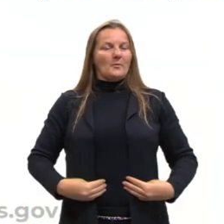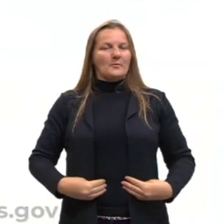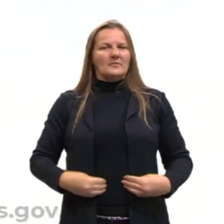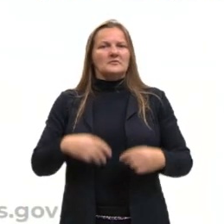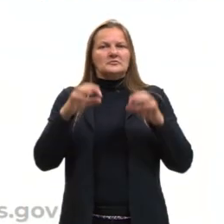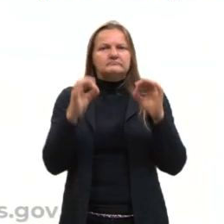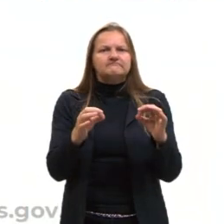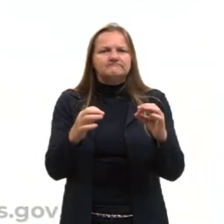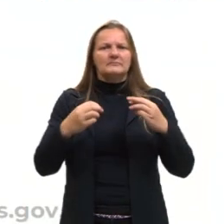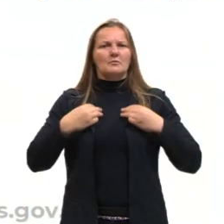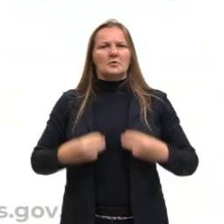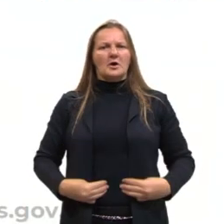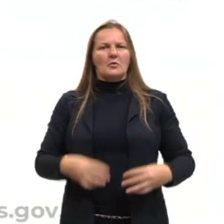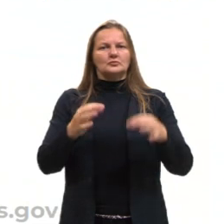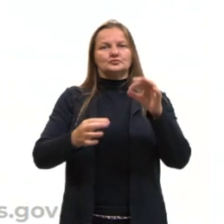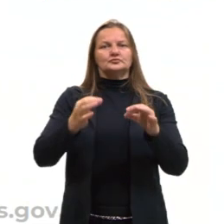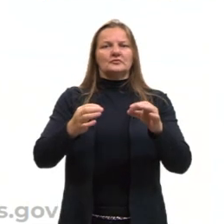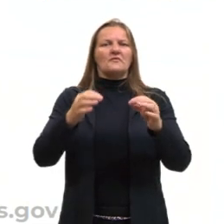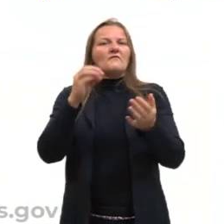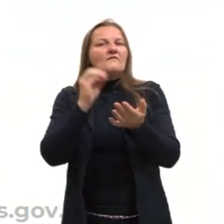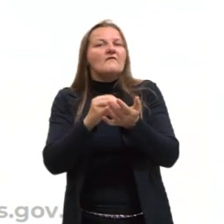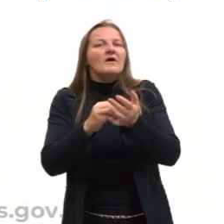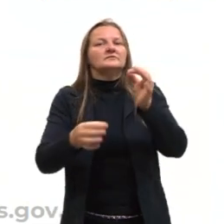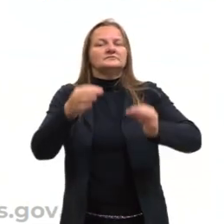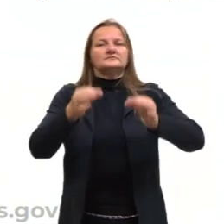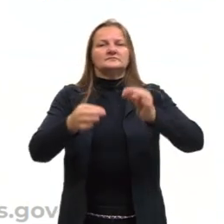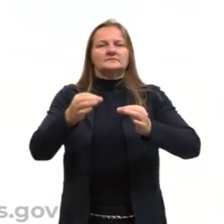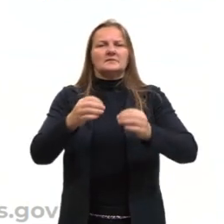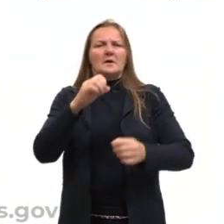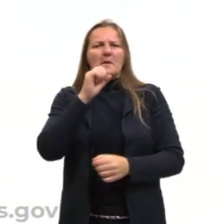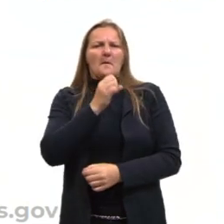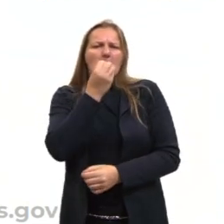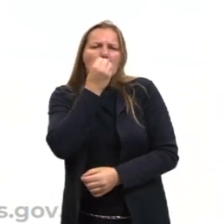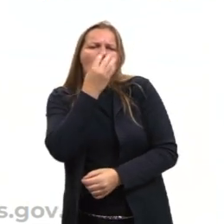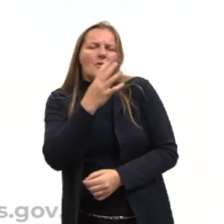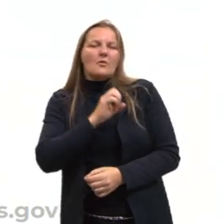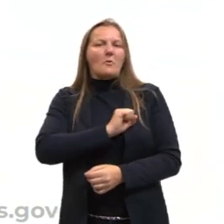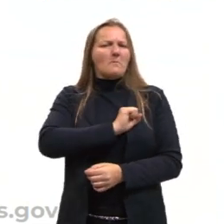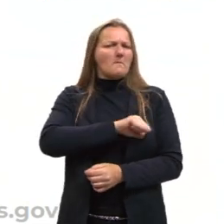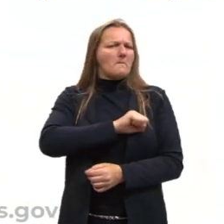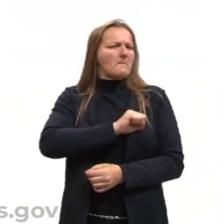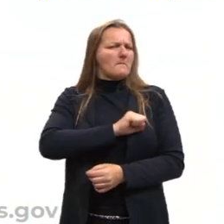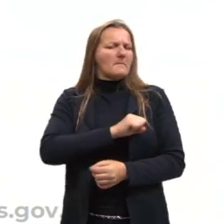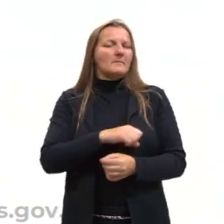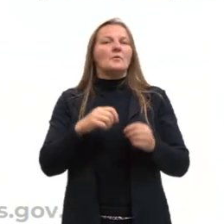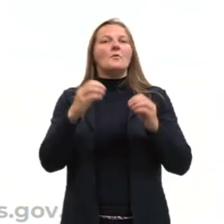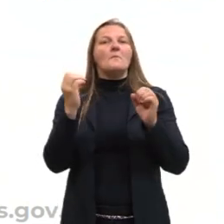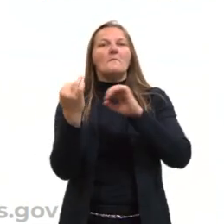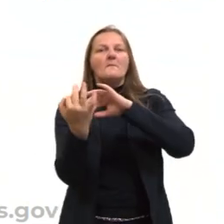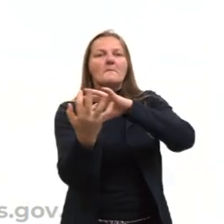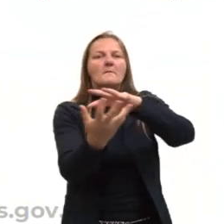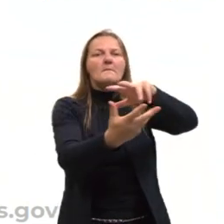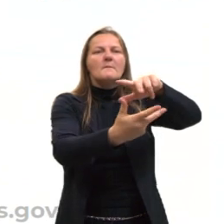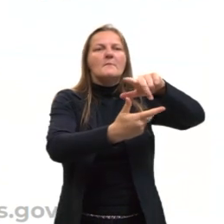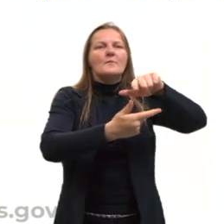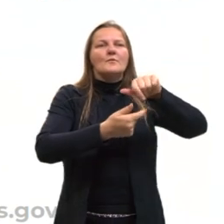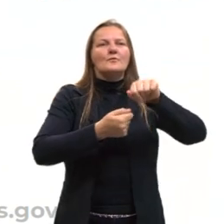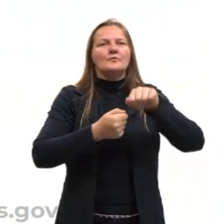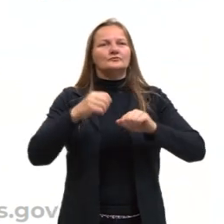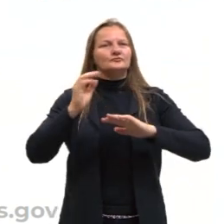incorretas justas ou injustas boas ou más nesse nesse mundo contemporâneo é o que vamos tentar